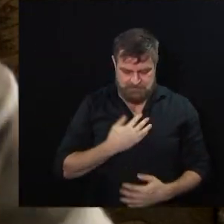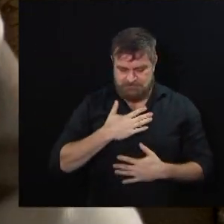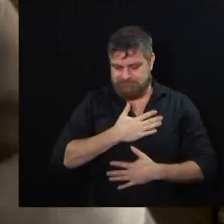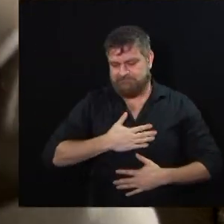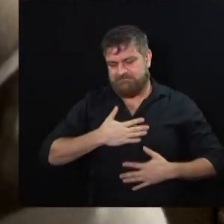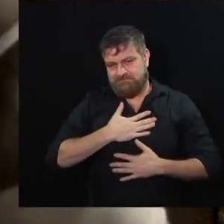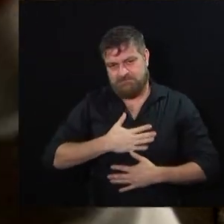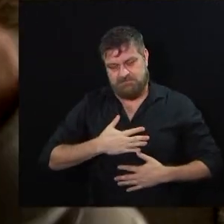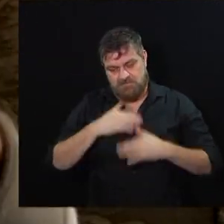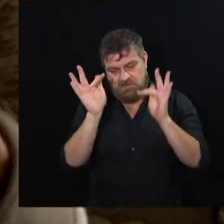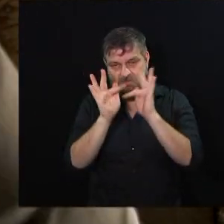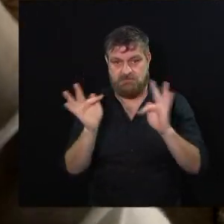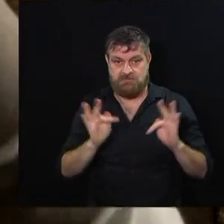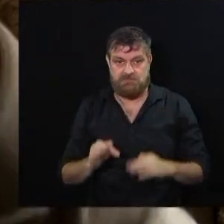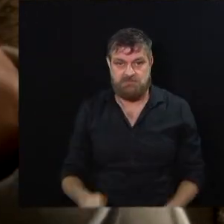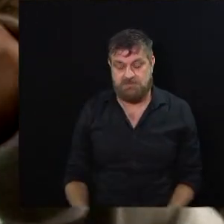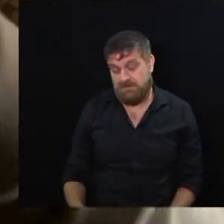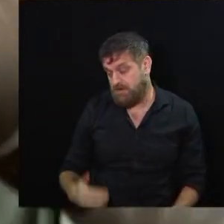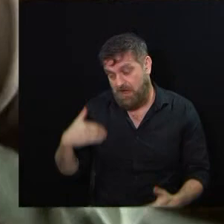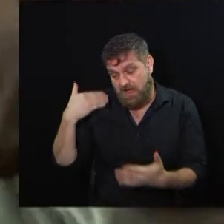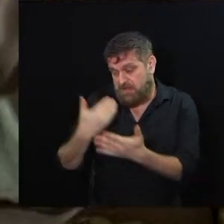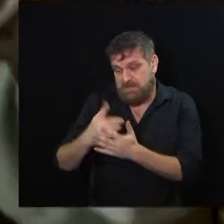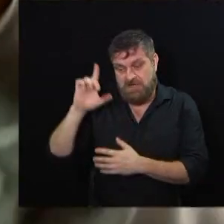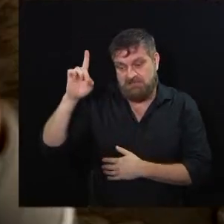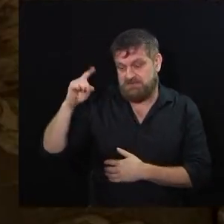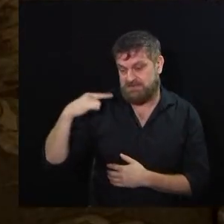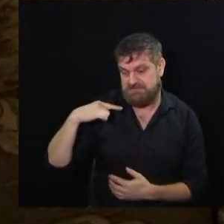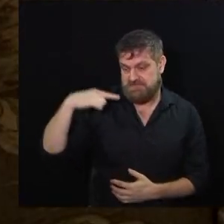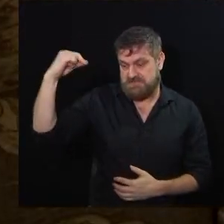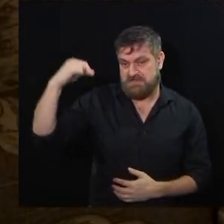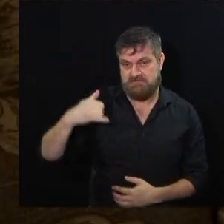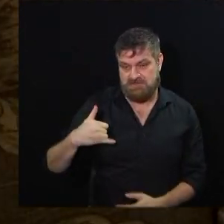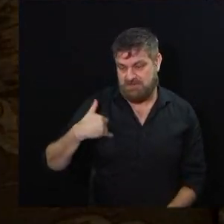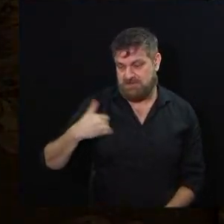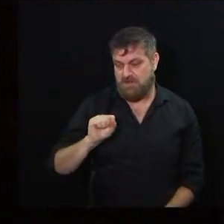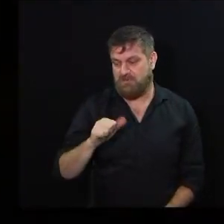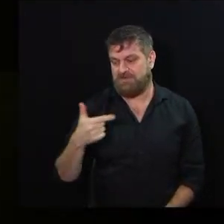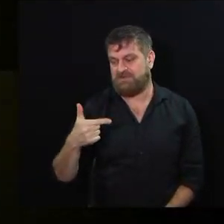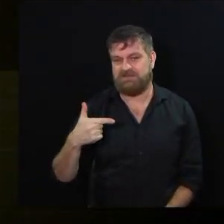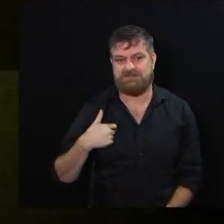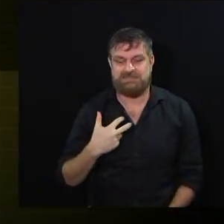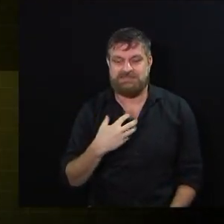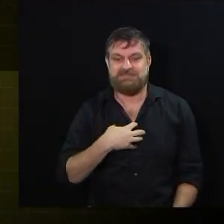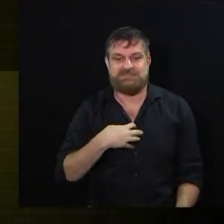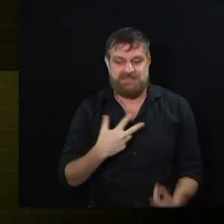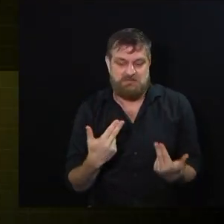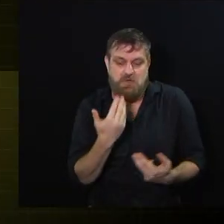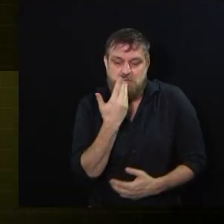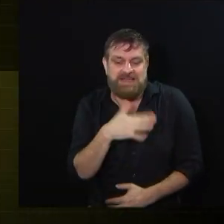onde Deus me levar, eu quero ir. Eu tenho 82 e eu acho que eu sou criança ainda.